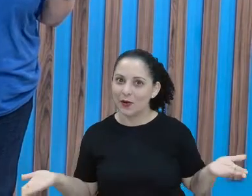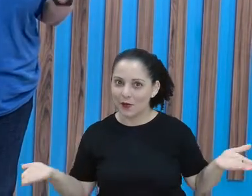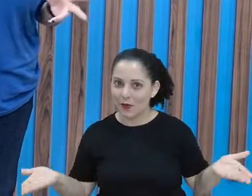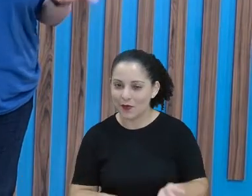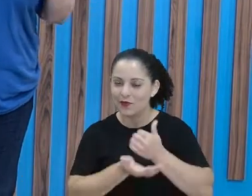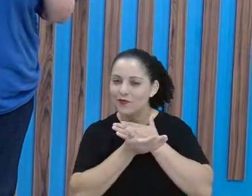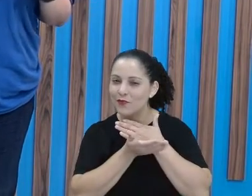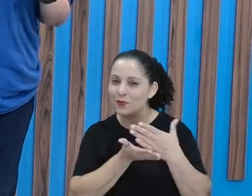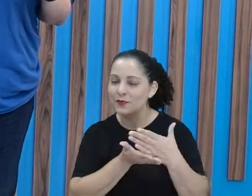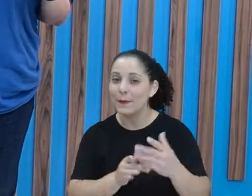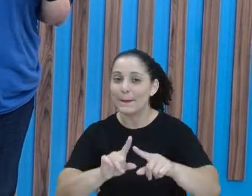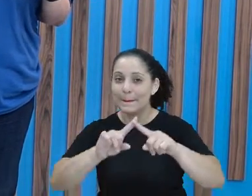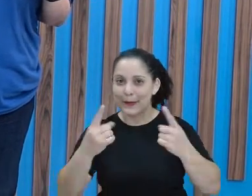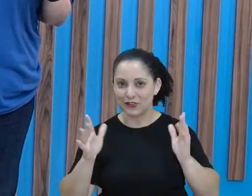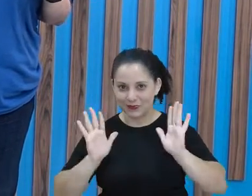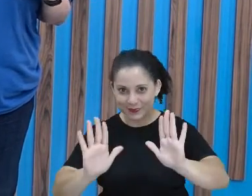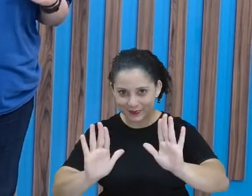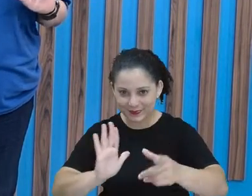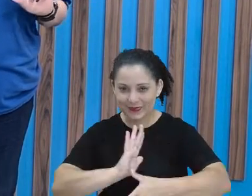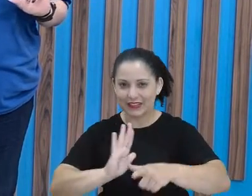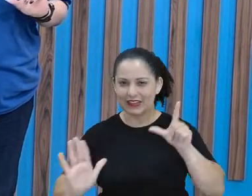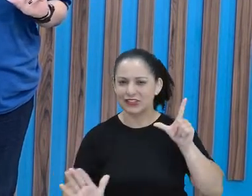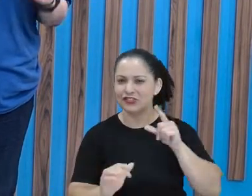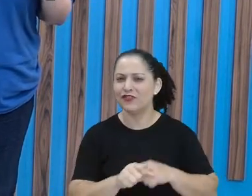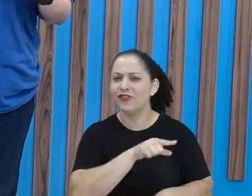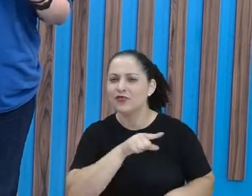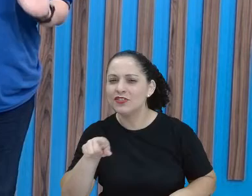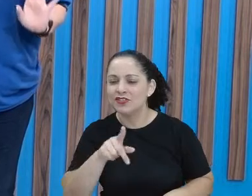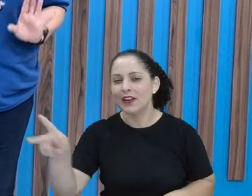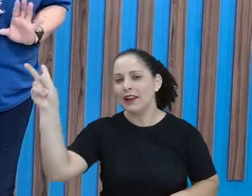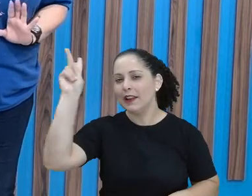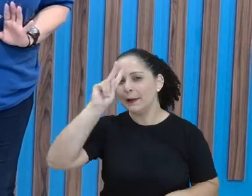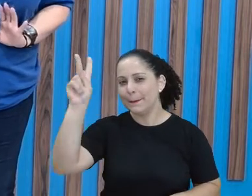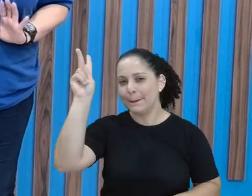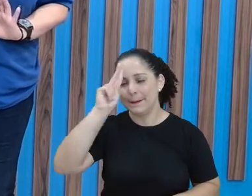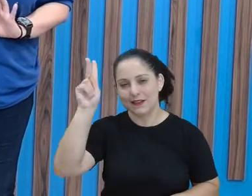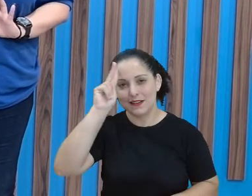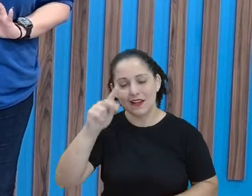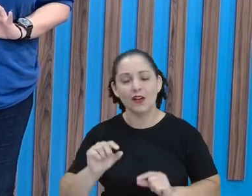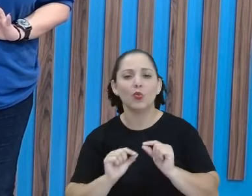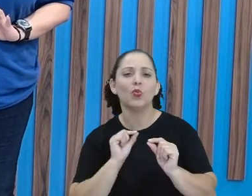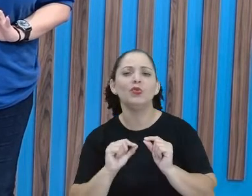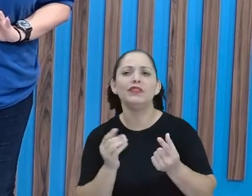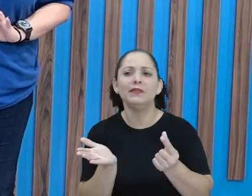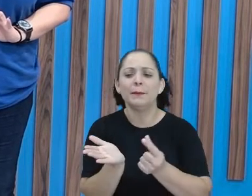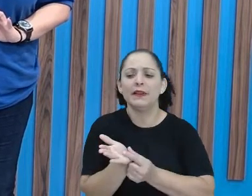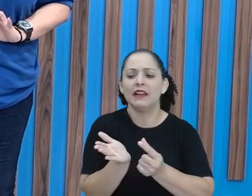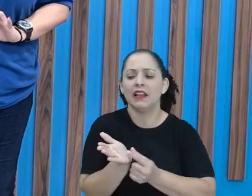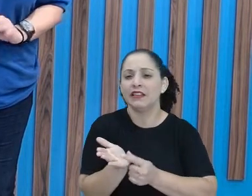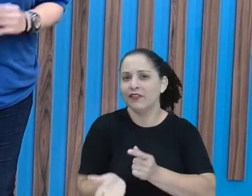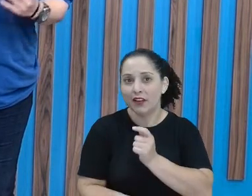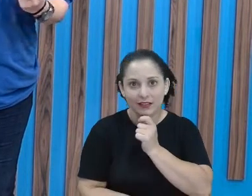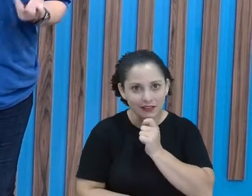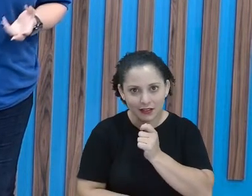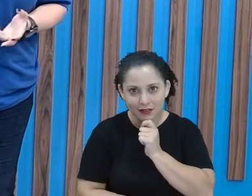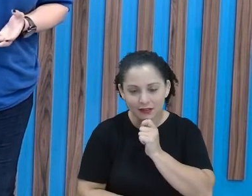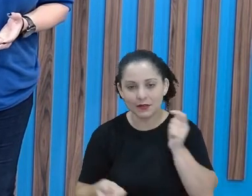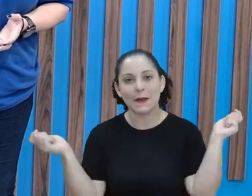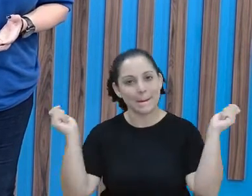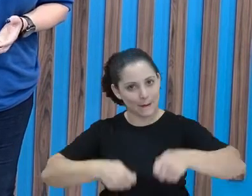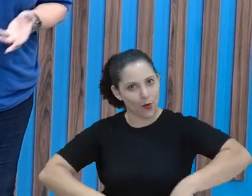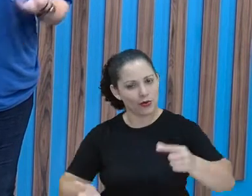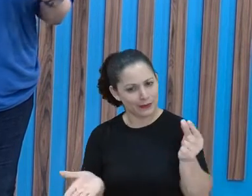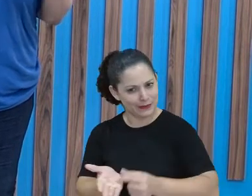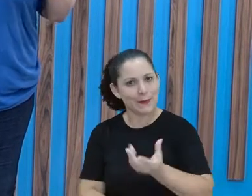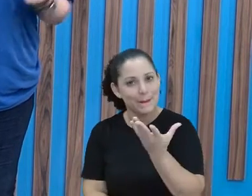lá. Antes disso, lembrem-se que quem ainda não tem o aplicativo da Educa Recife pode